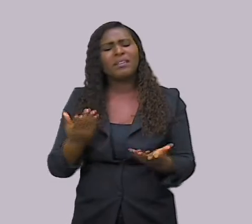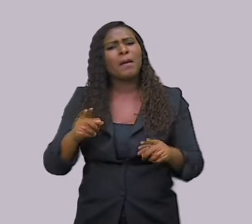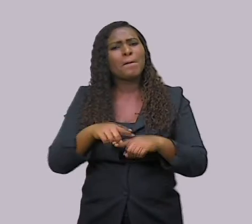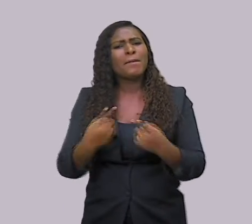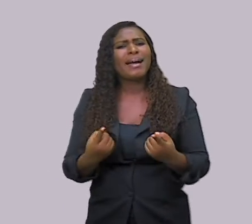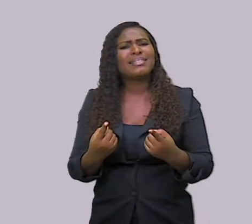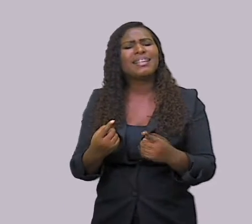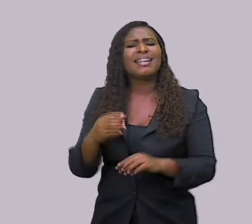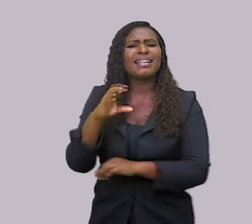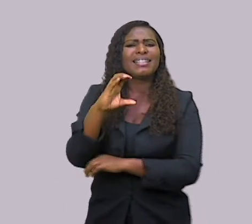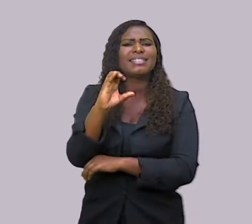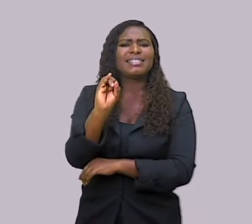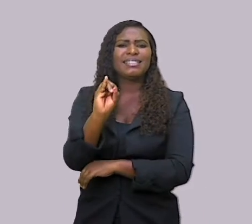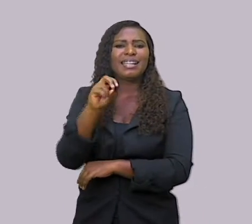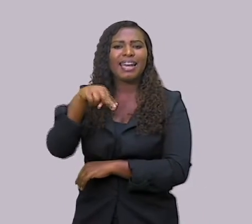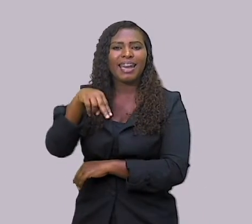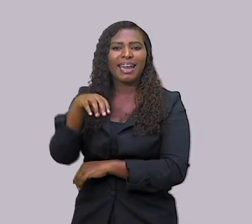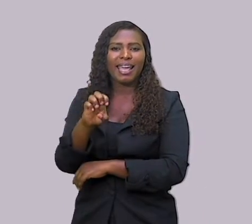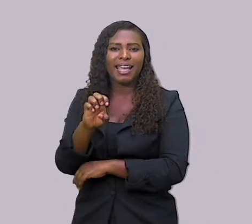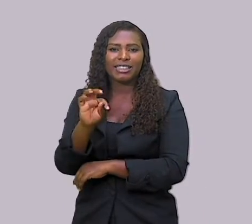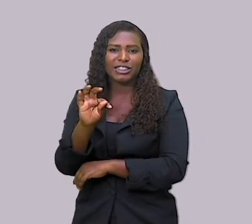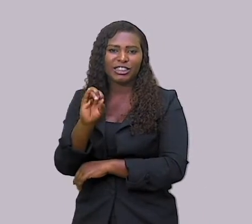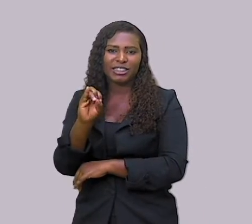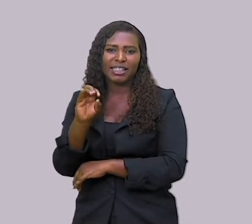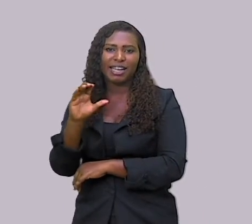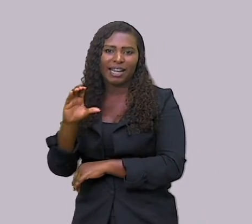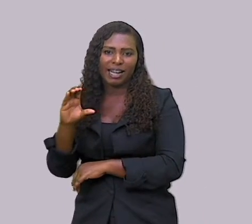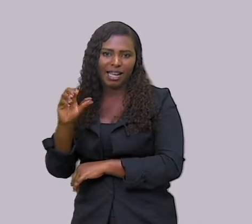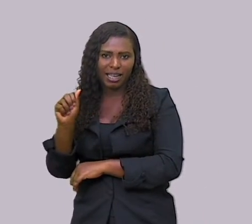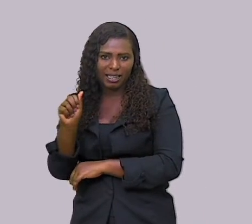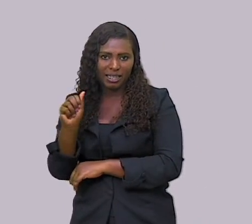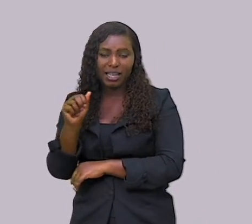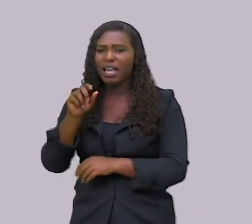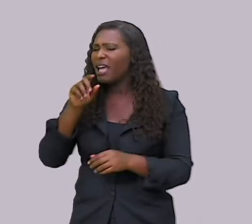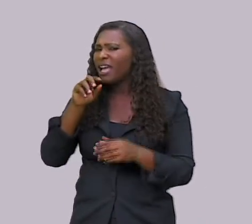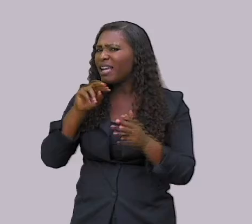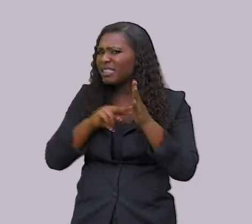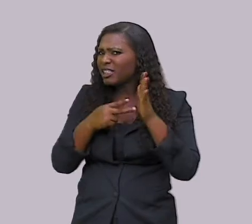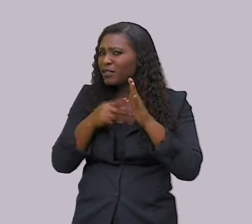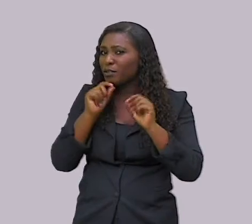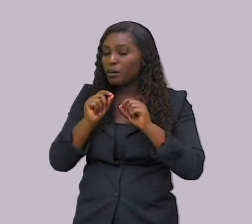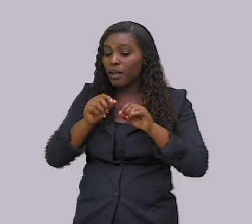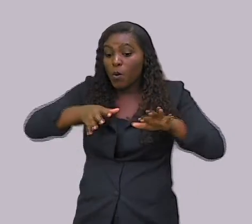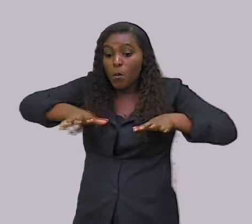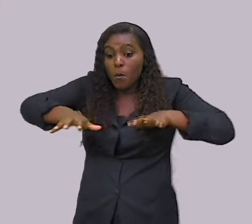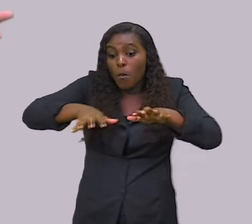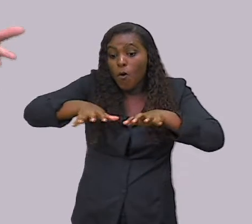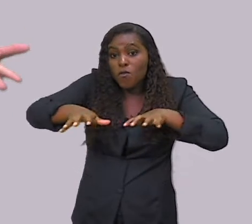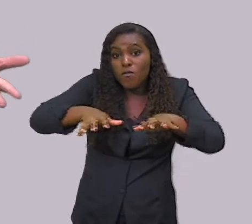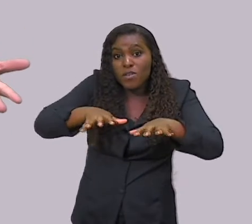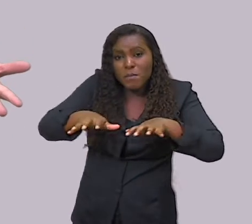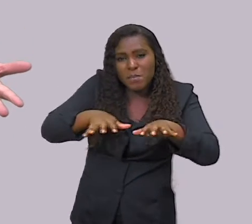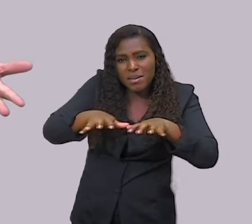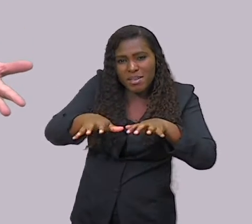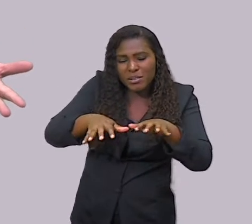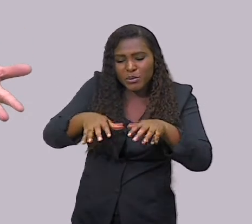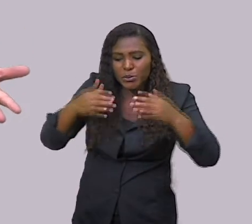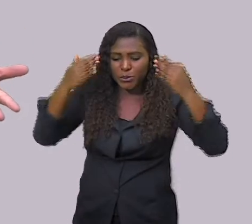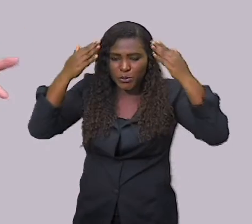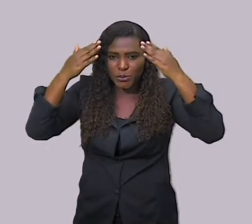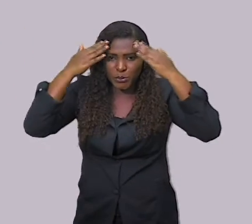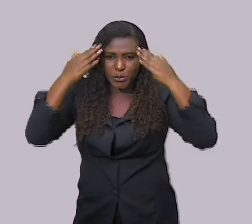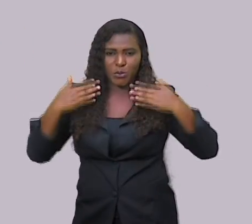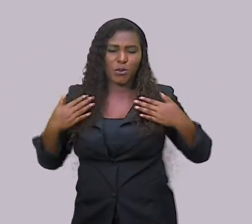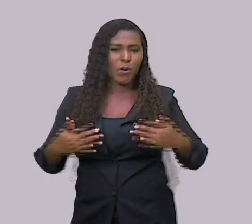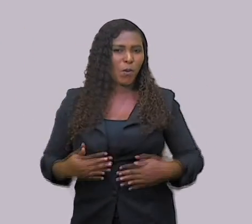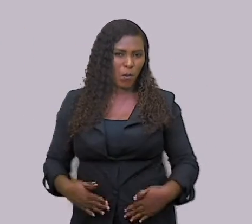Ela vai estar associada aos nossos movimentos do corpo. Por exemplo, a energia de um